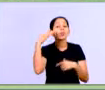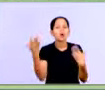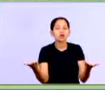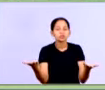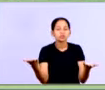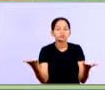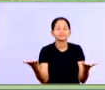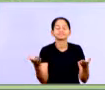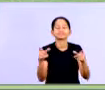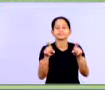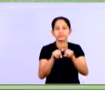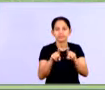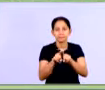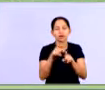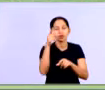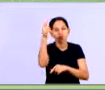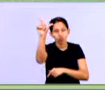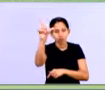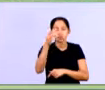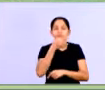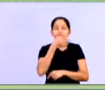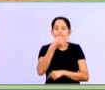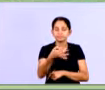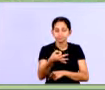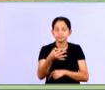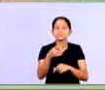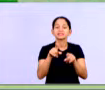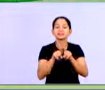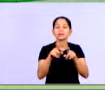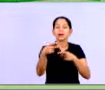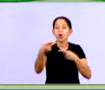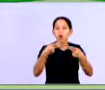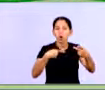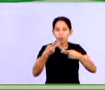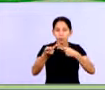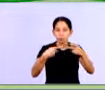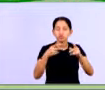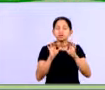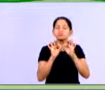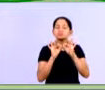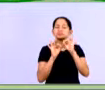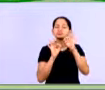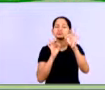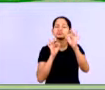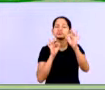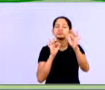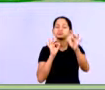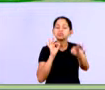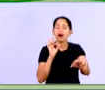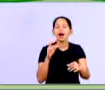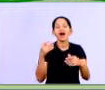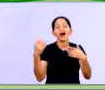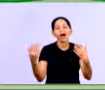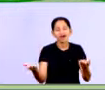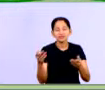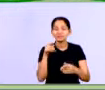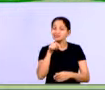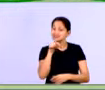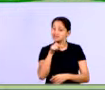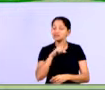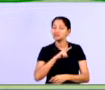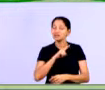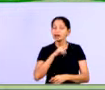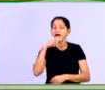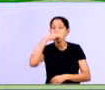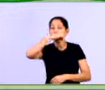Outra situação é que os projetos de longo prazo tendem a ser mais estáveis. Então a gente está literalmente colocando